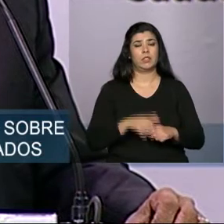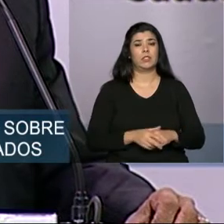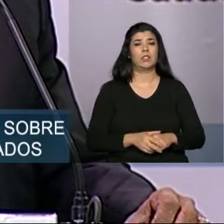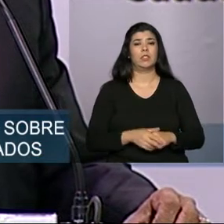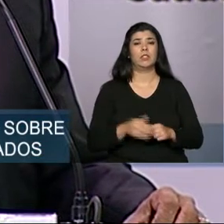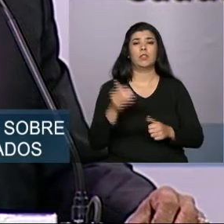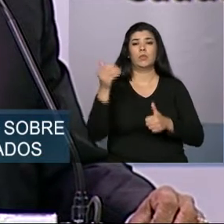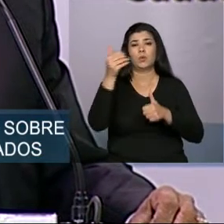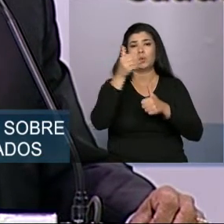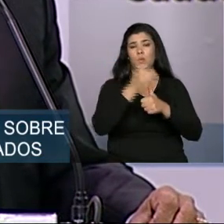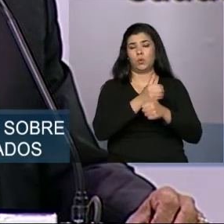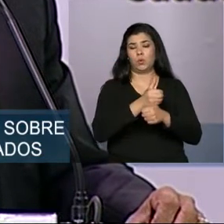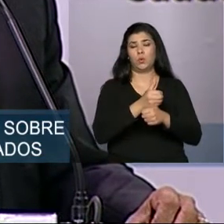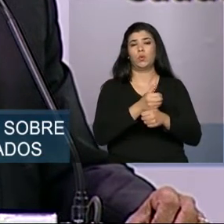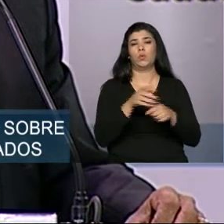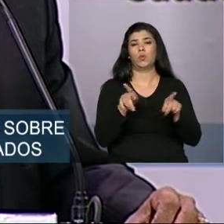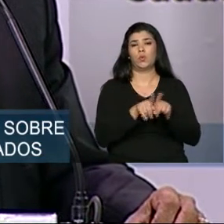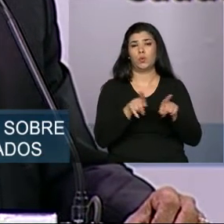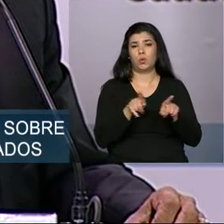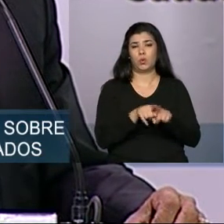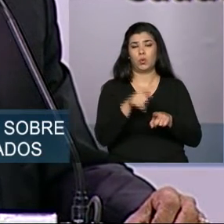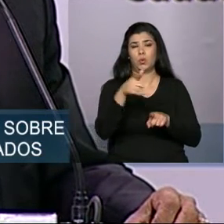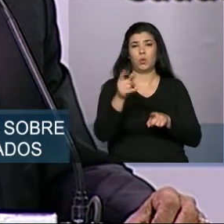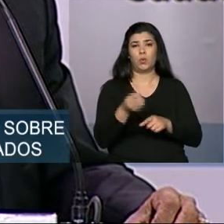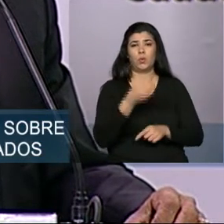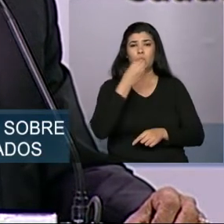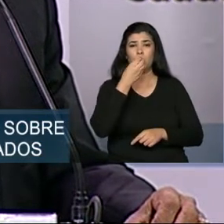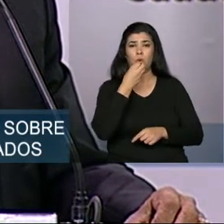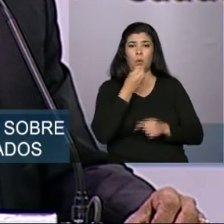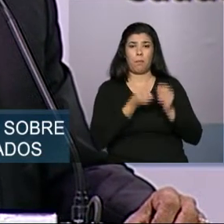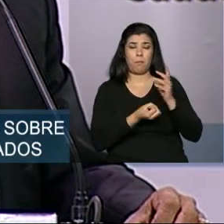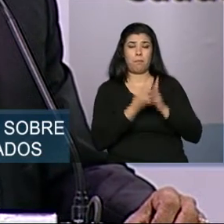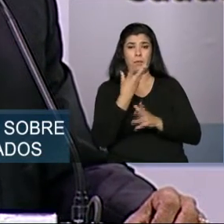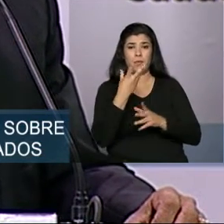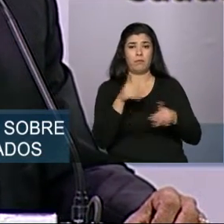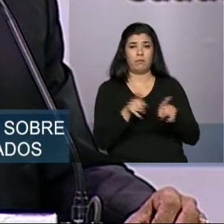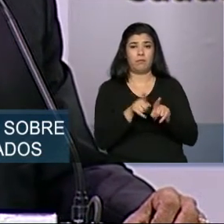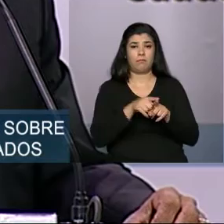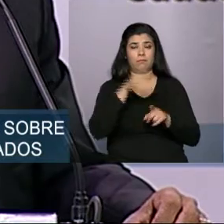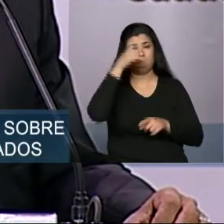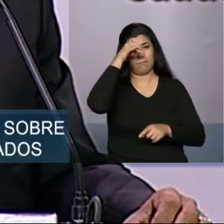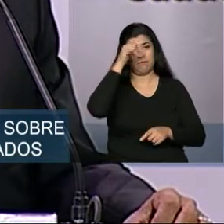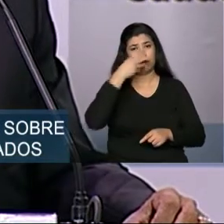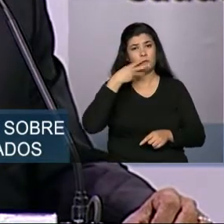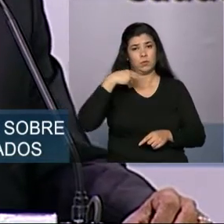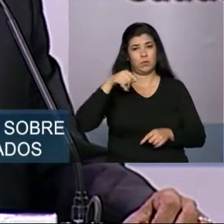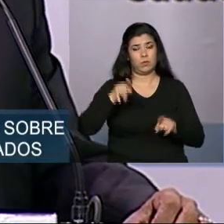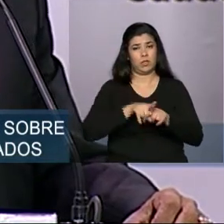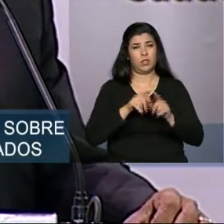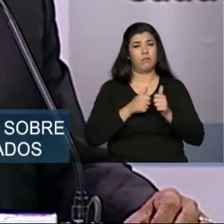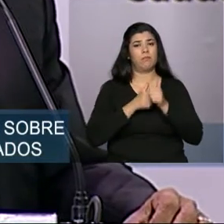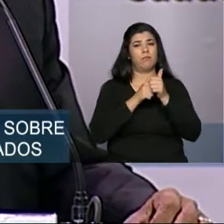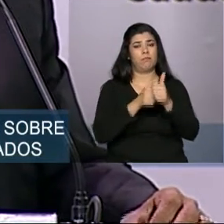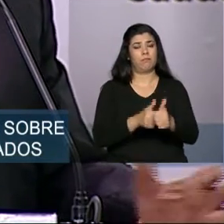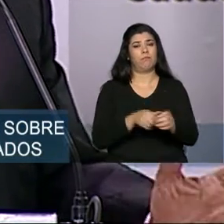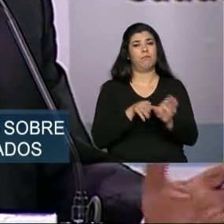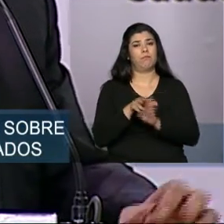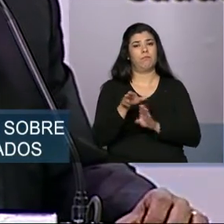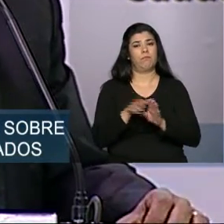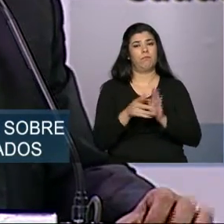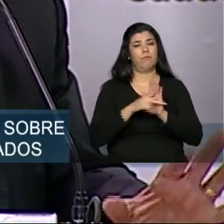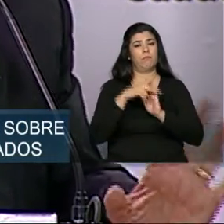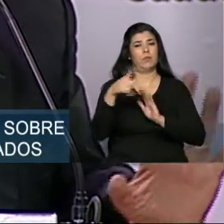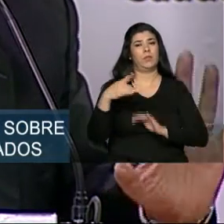de sal com redução de sódio para ele poder também obedecer e seguir esta indicação para a